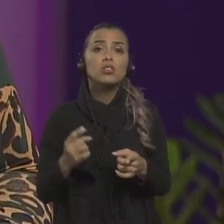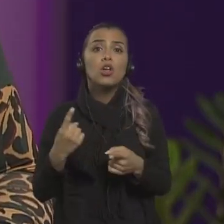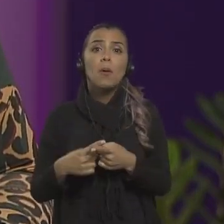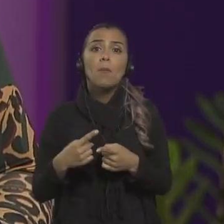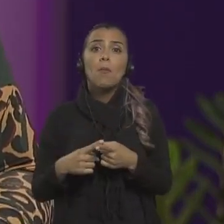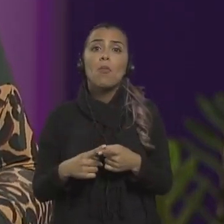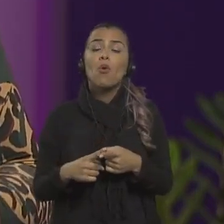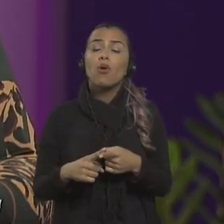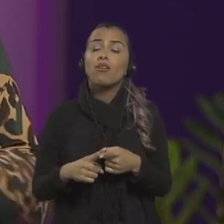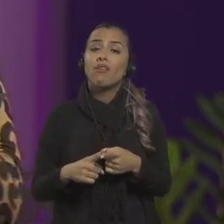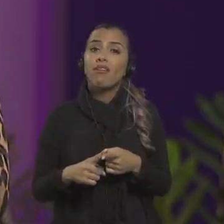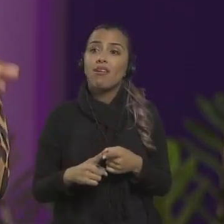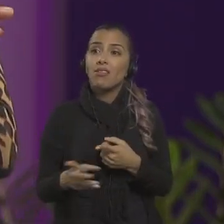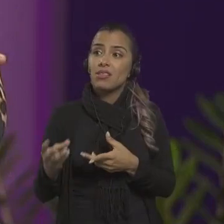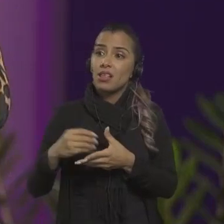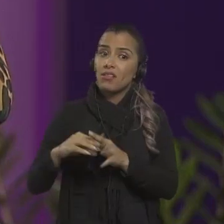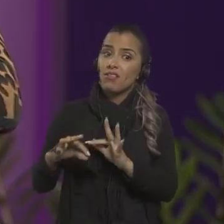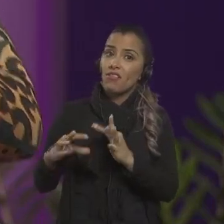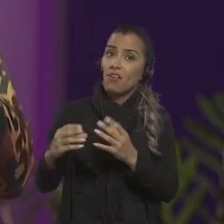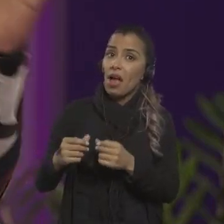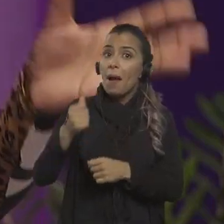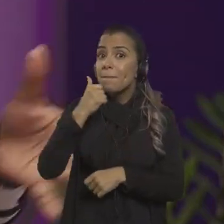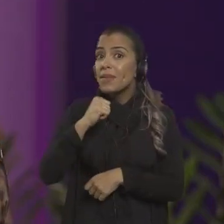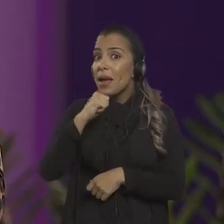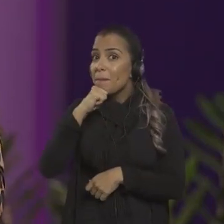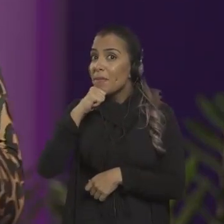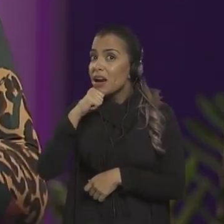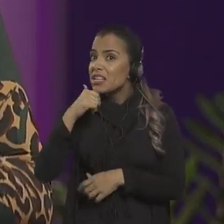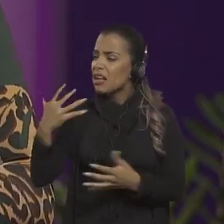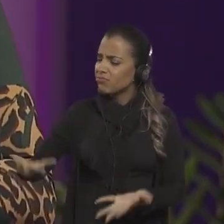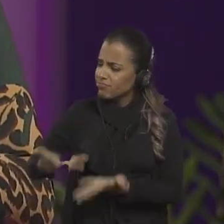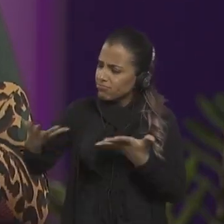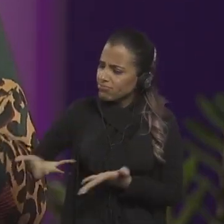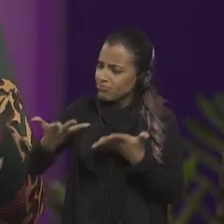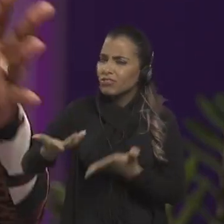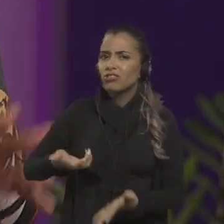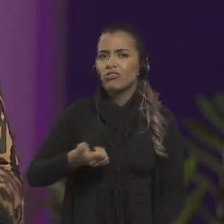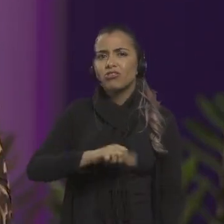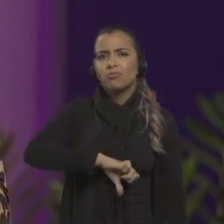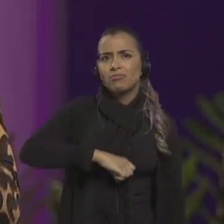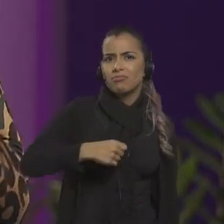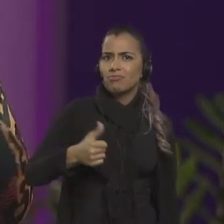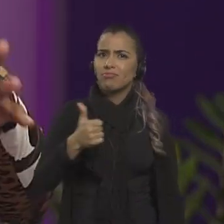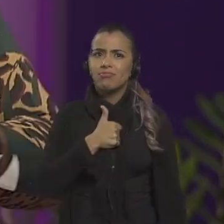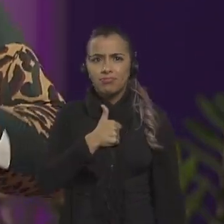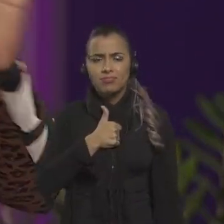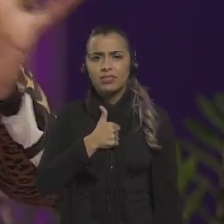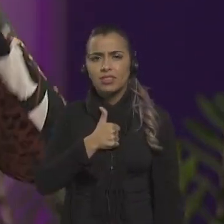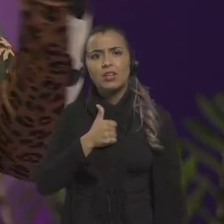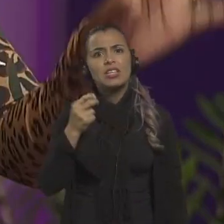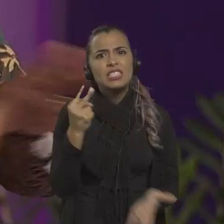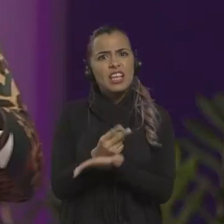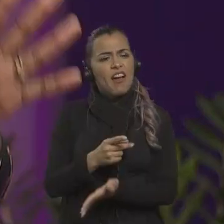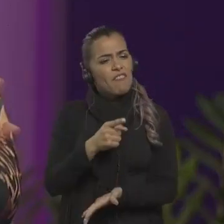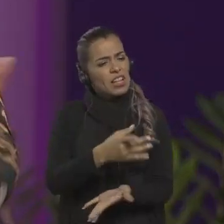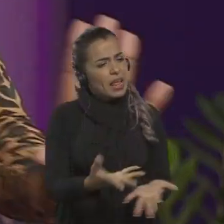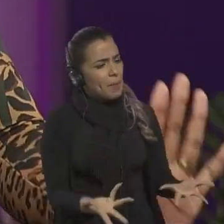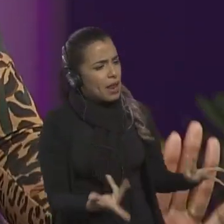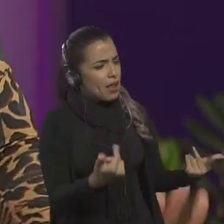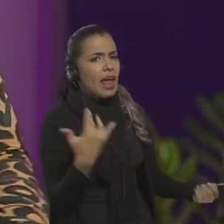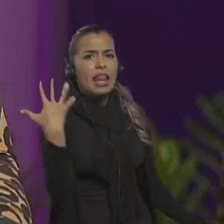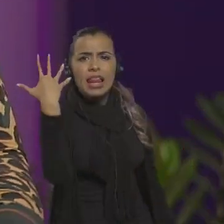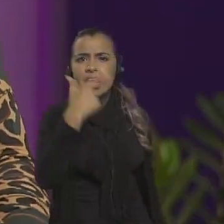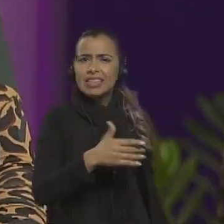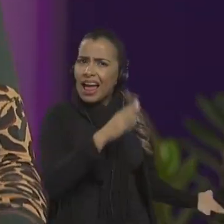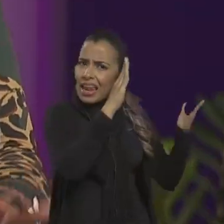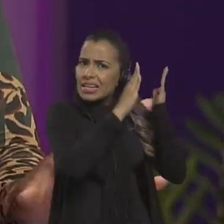muito respeitada e a minha mãe fazia um trabalho de autoestima gigante com a gente, assim. Então ela sempre foi muito de: não, vocês são lindos, vocês são maravilhosos, não quer alisar, não vai